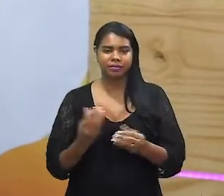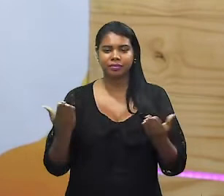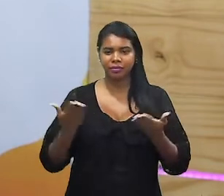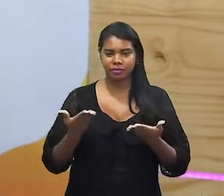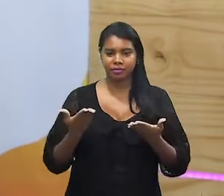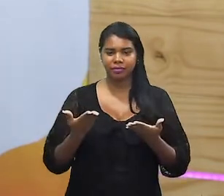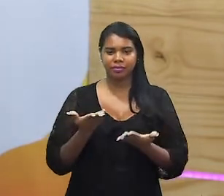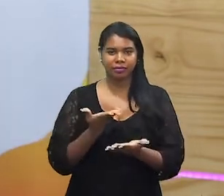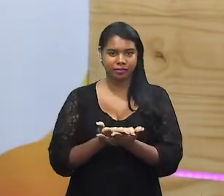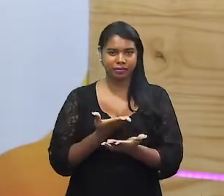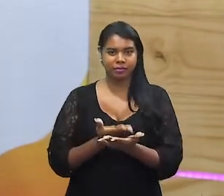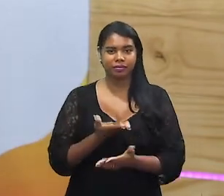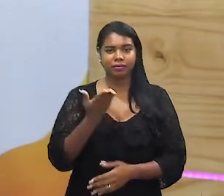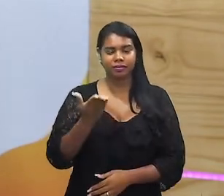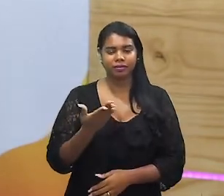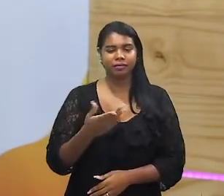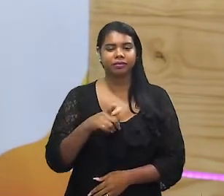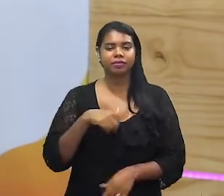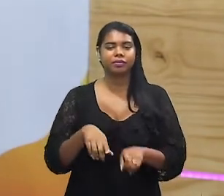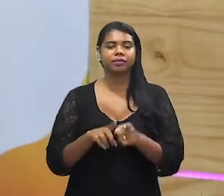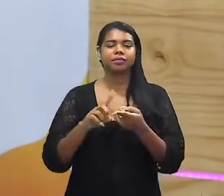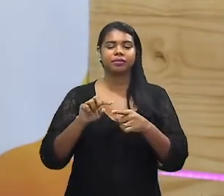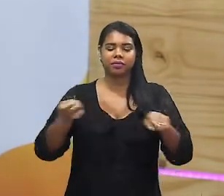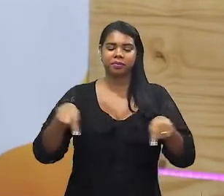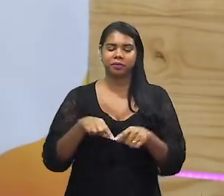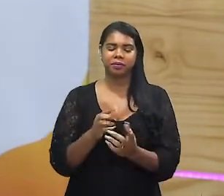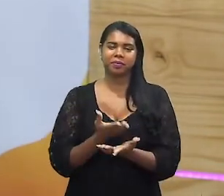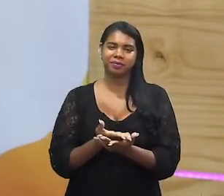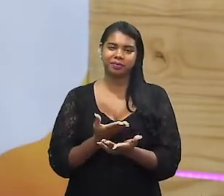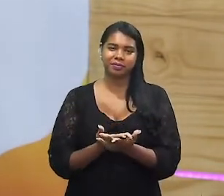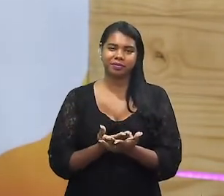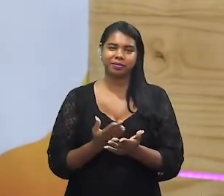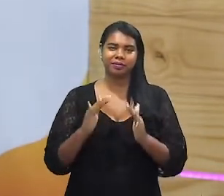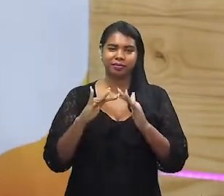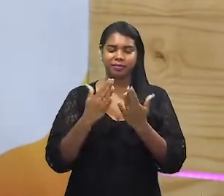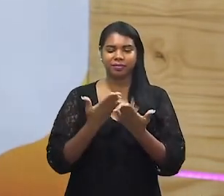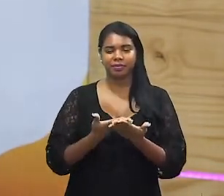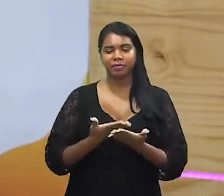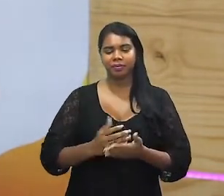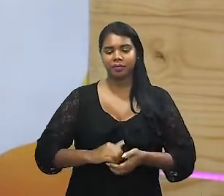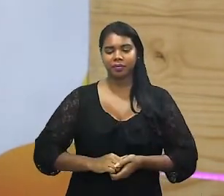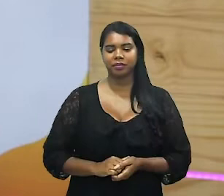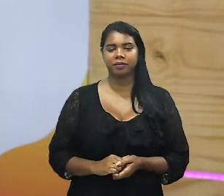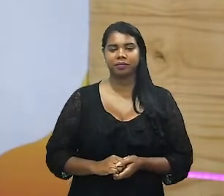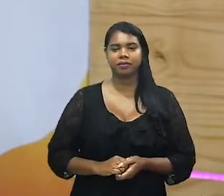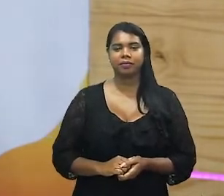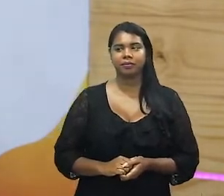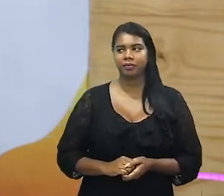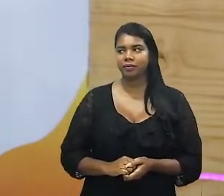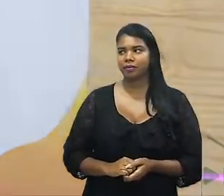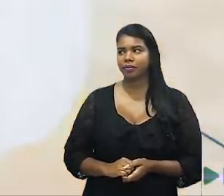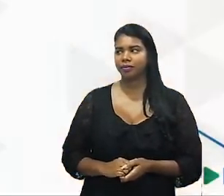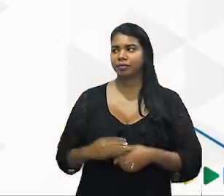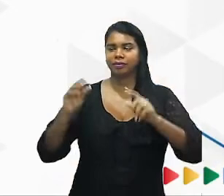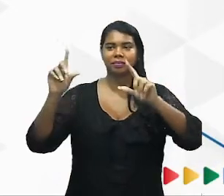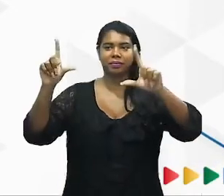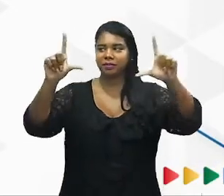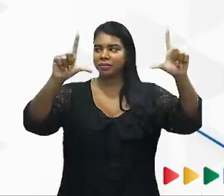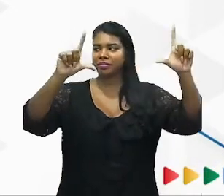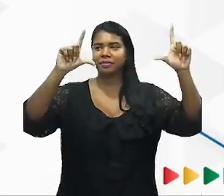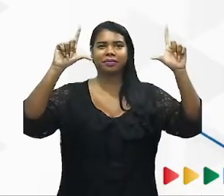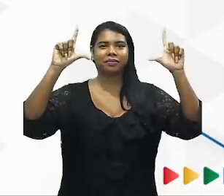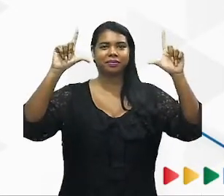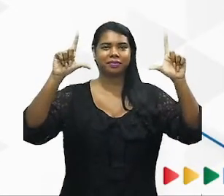assíncronos das aulas que vocês estão tendo aí em sala de aula na escola. Pois é. Robertão, por favor, bota o